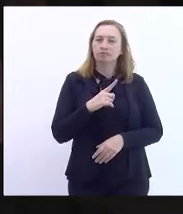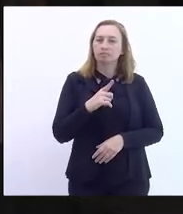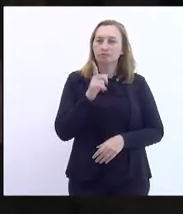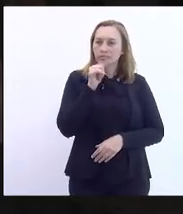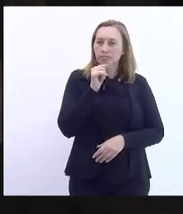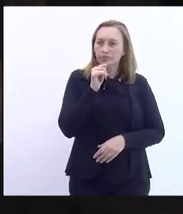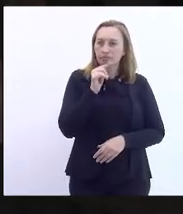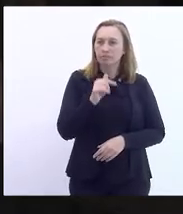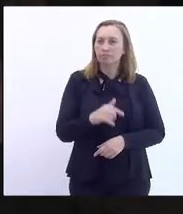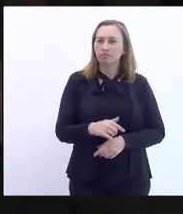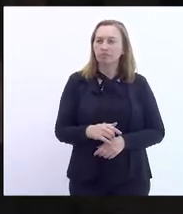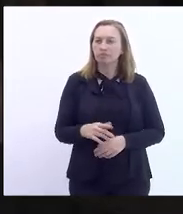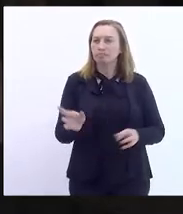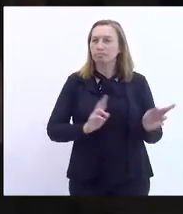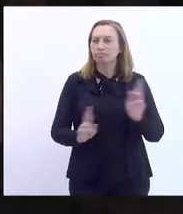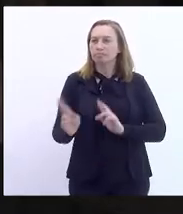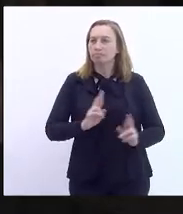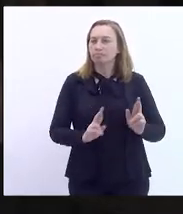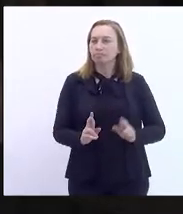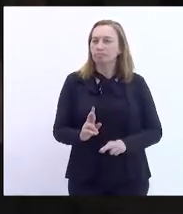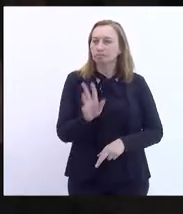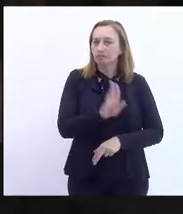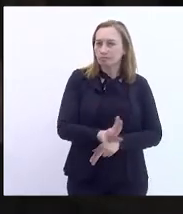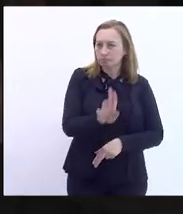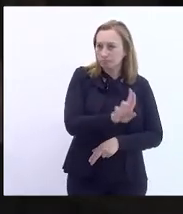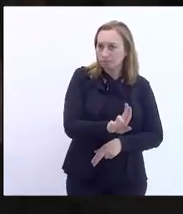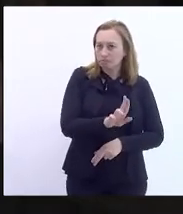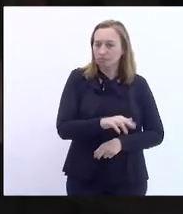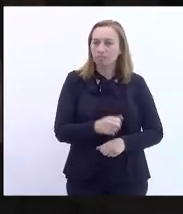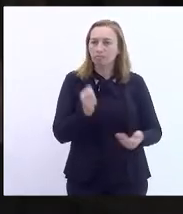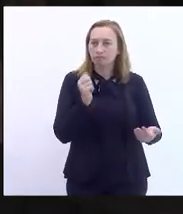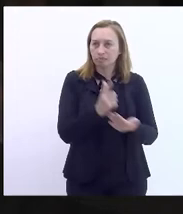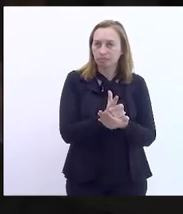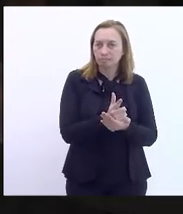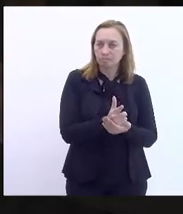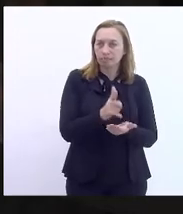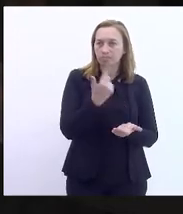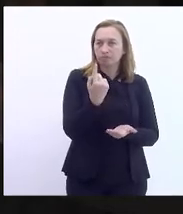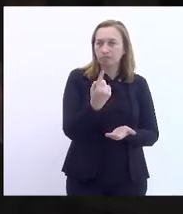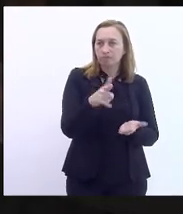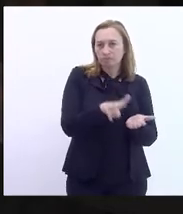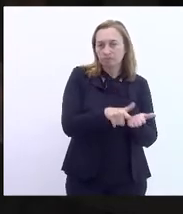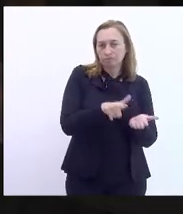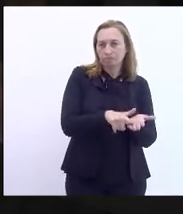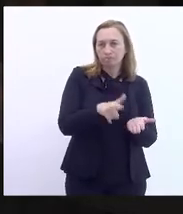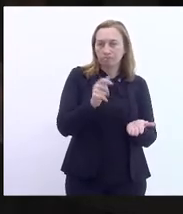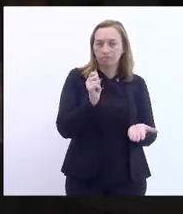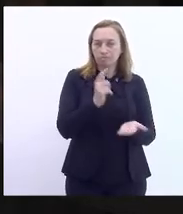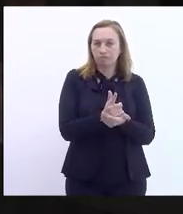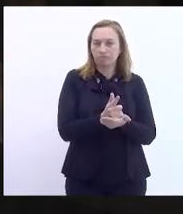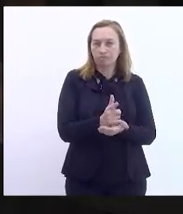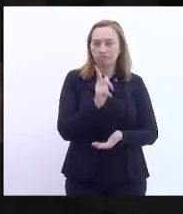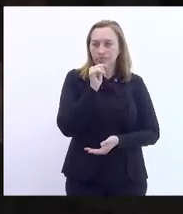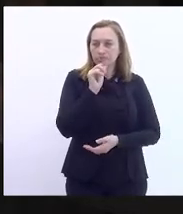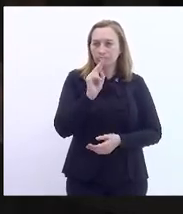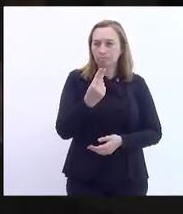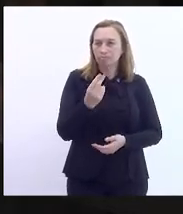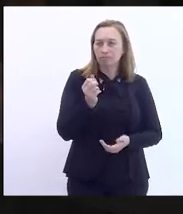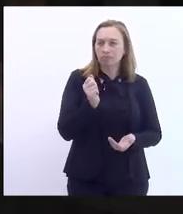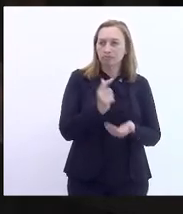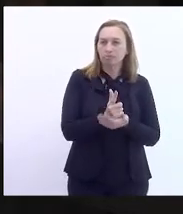através das relações de consumo através do pagamento de uma conta através da compra de um galão